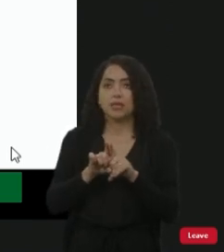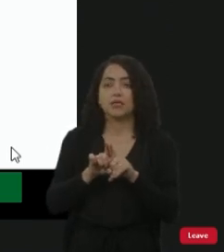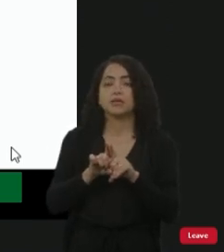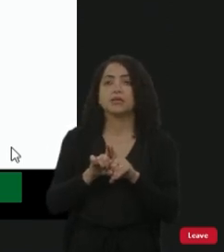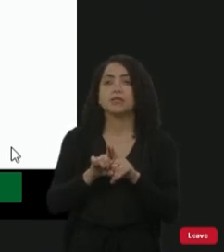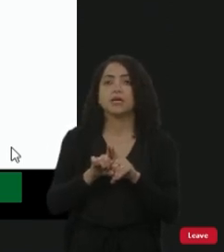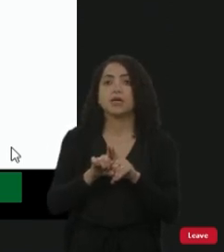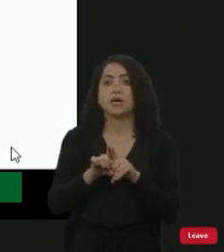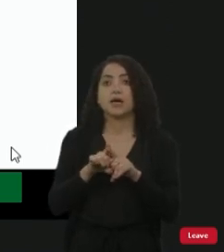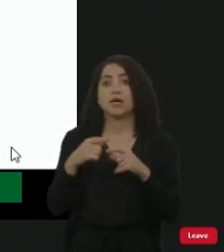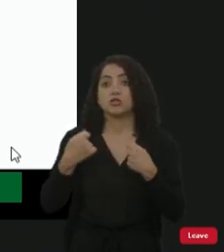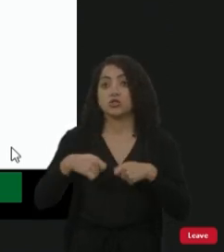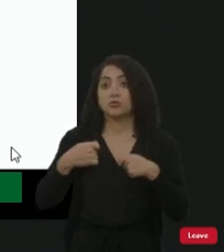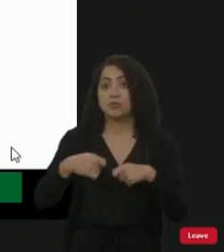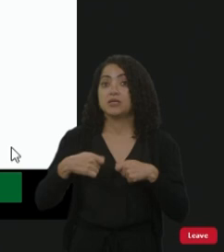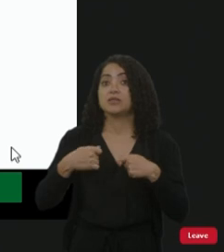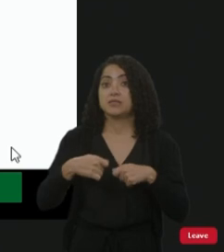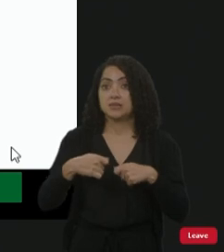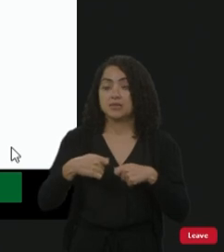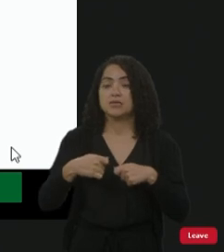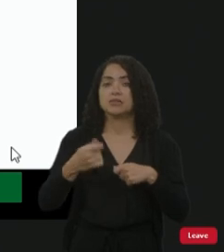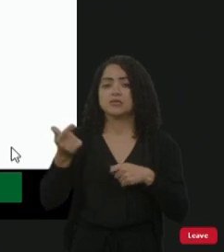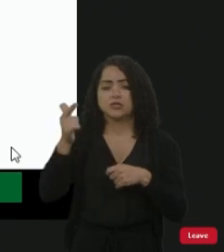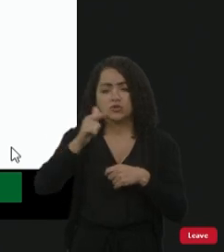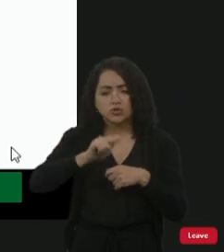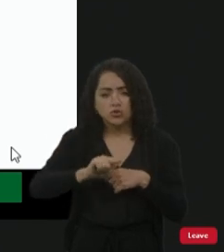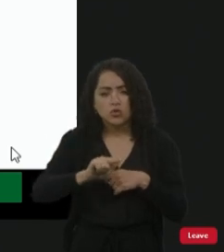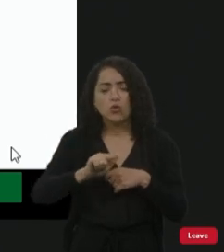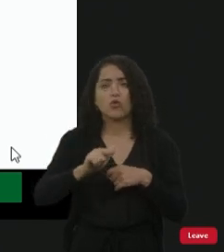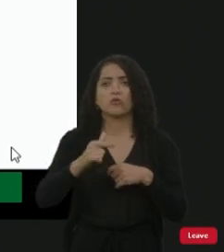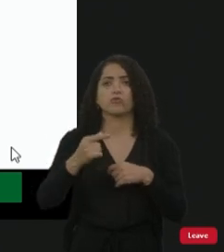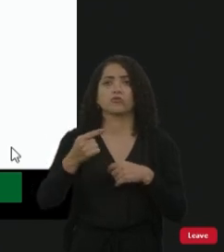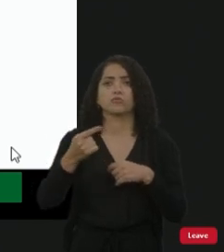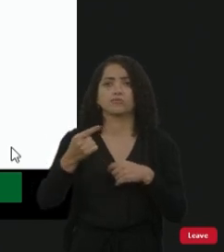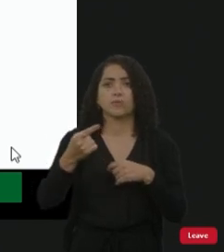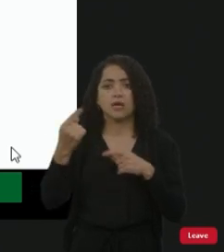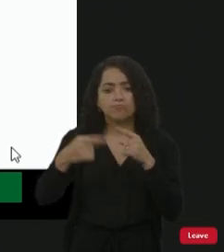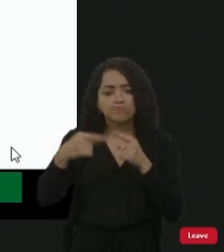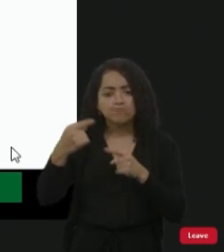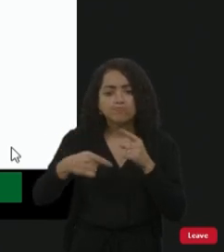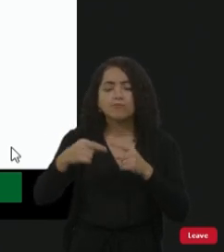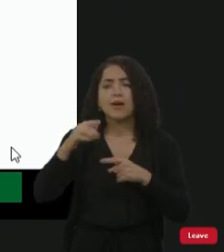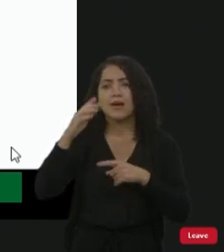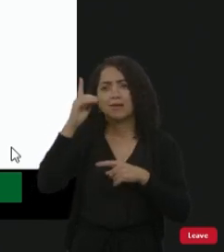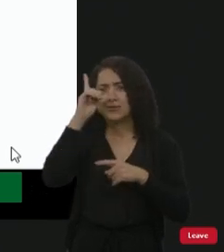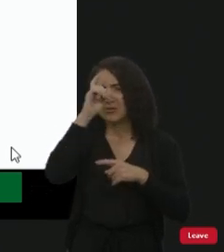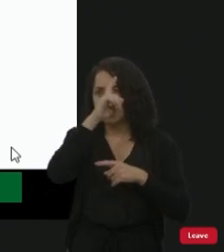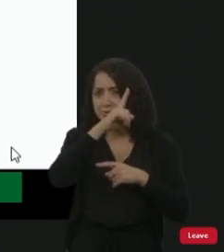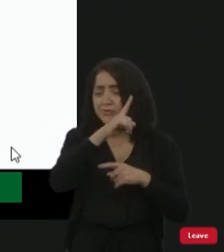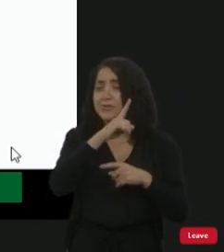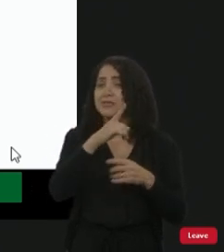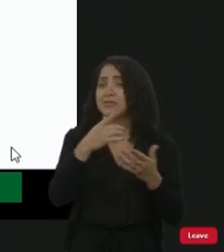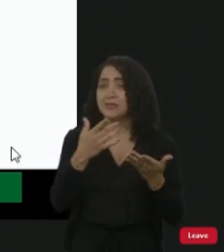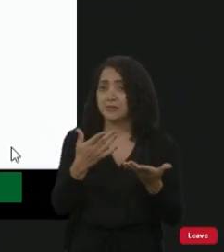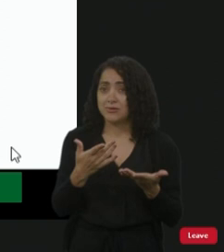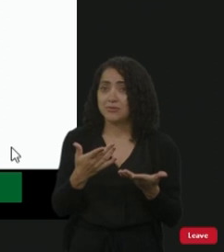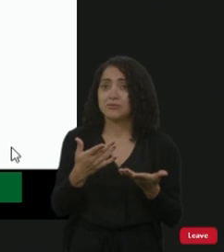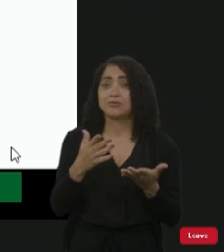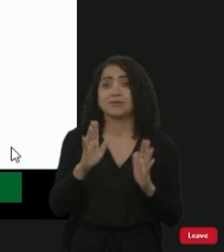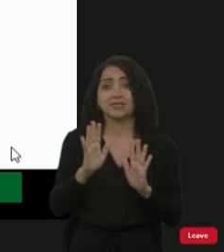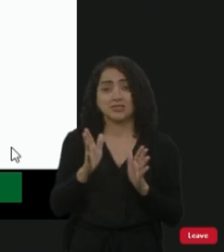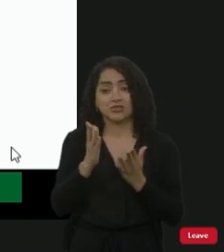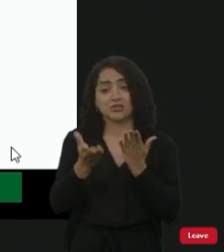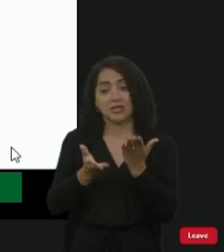que, eu acho que a gente precisa retomar a conversa com a HU, a gente sabe das dificuldades, mas é um serviço que já atende, né?